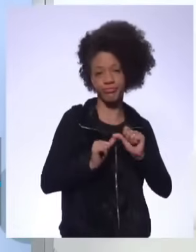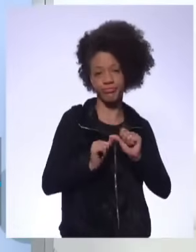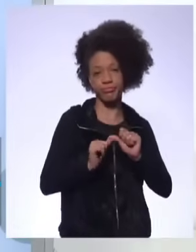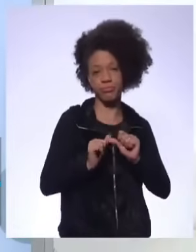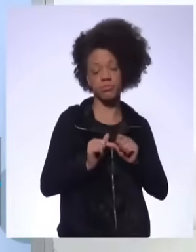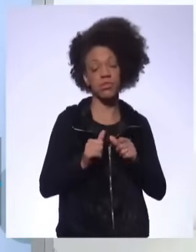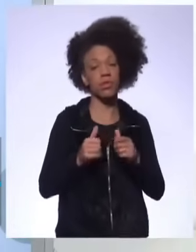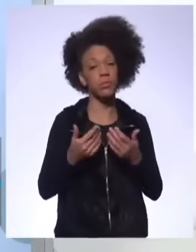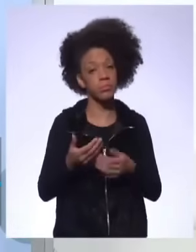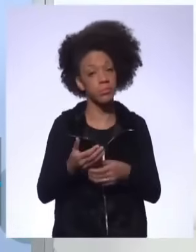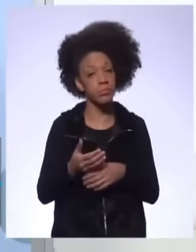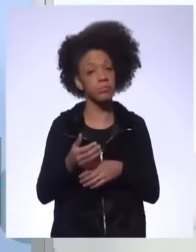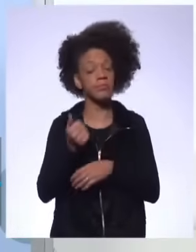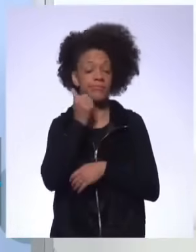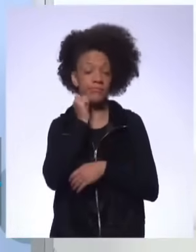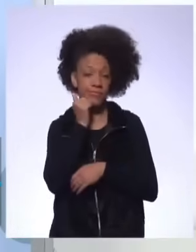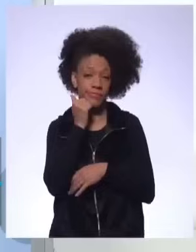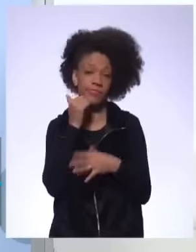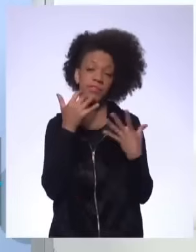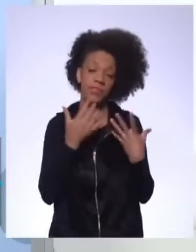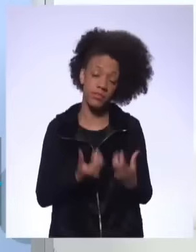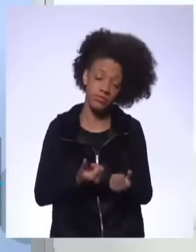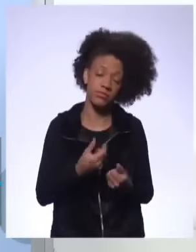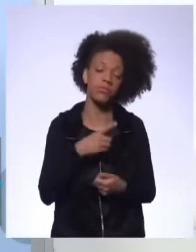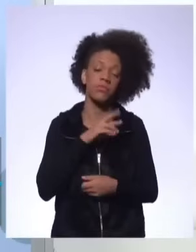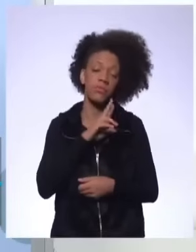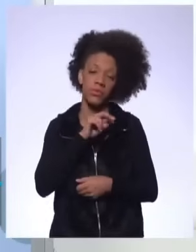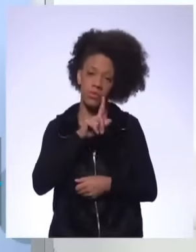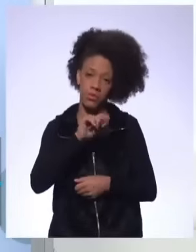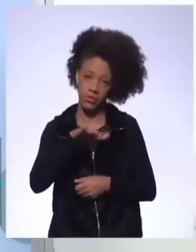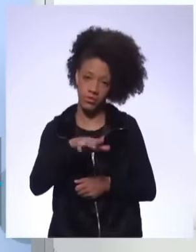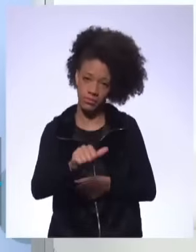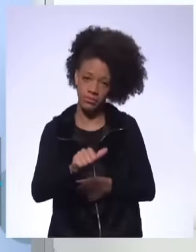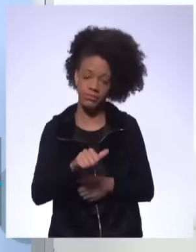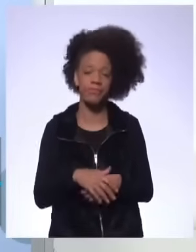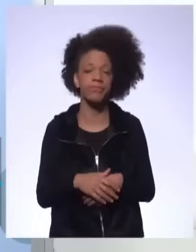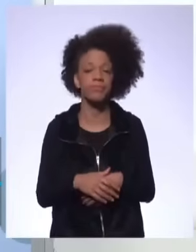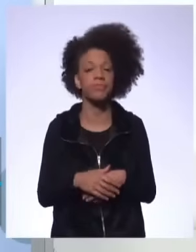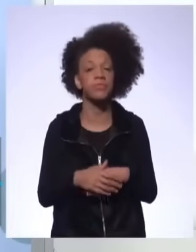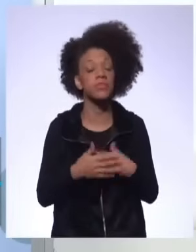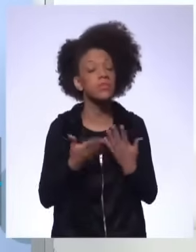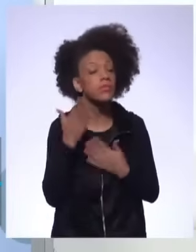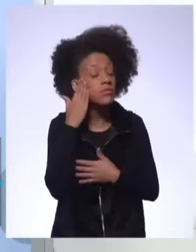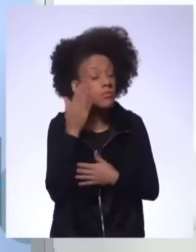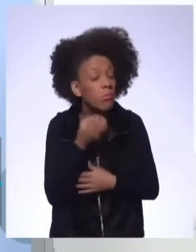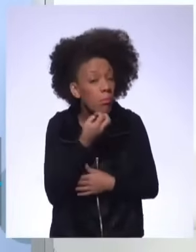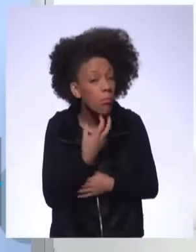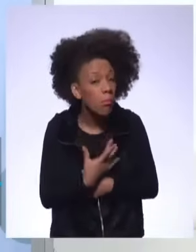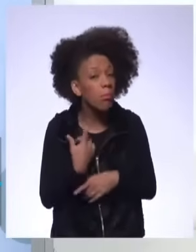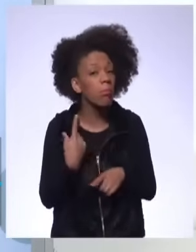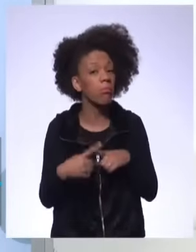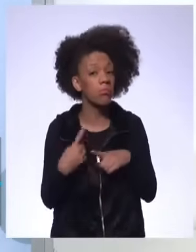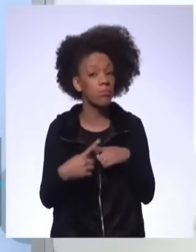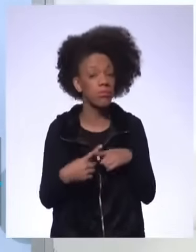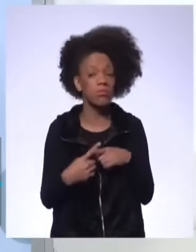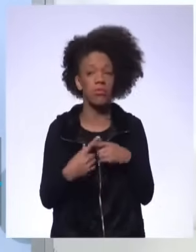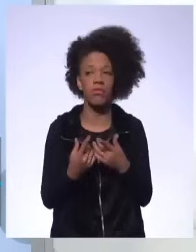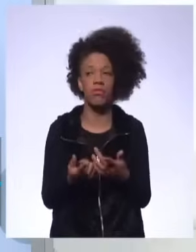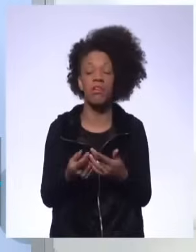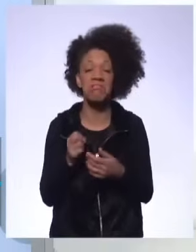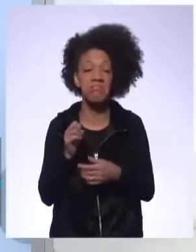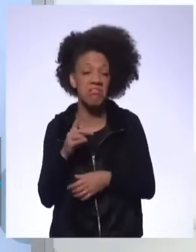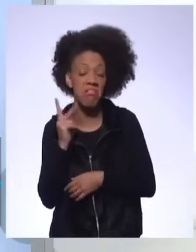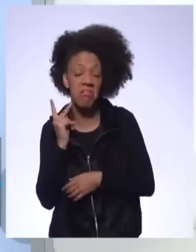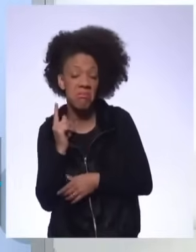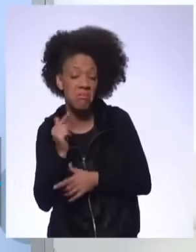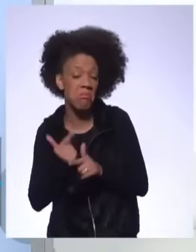para a ciência é considerado uma droga. Tá? E é bom que você saiba disso, porque a gente acaba com aquela história, se é natural